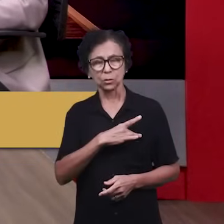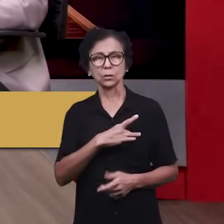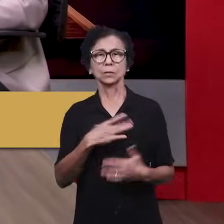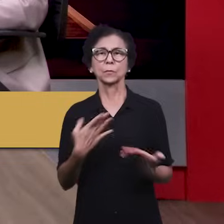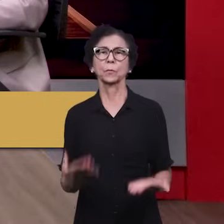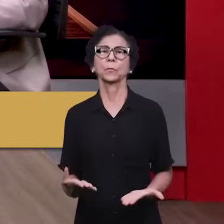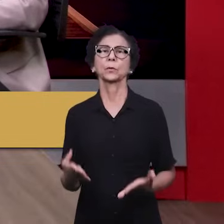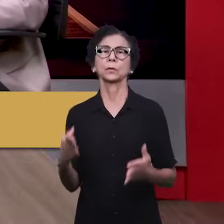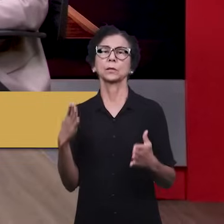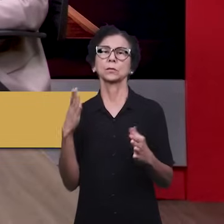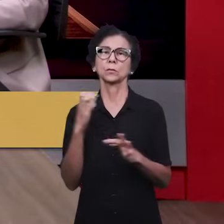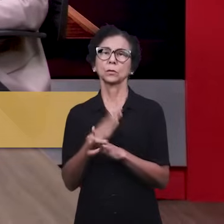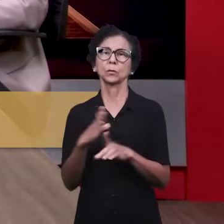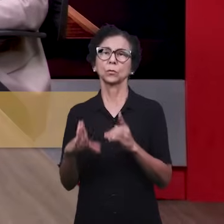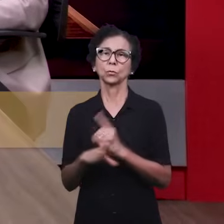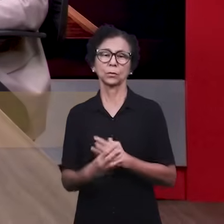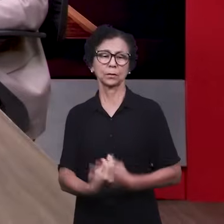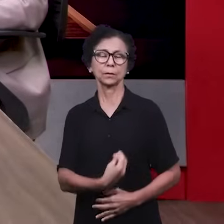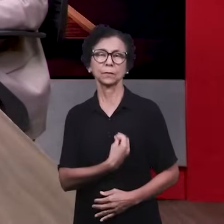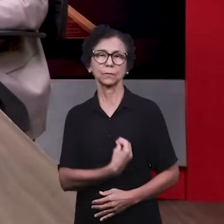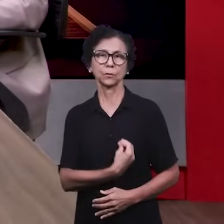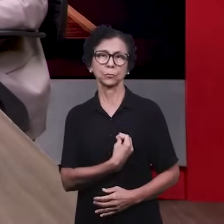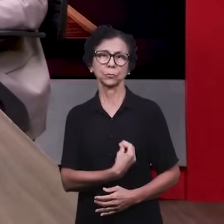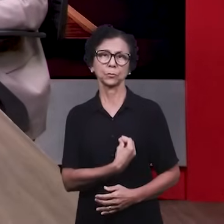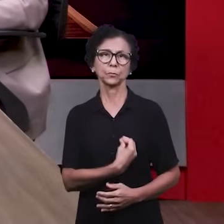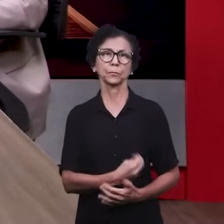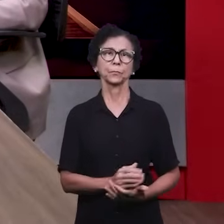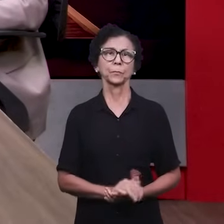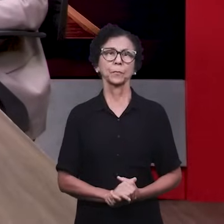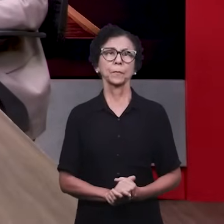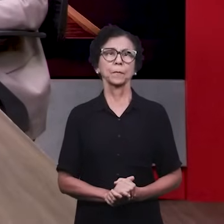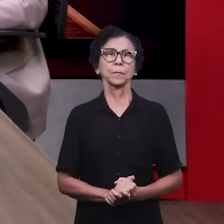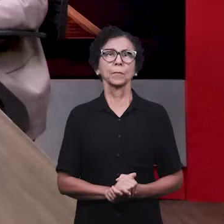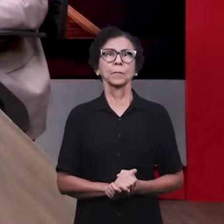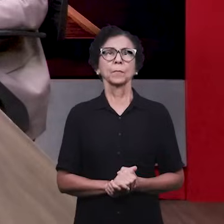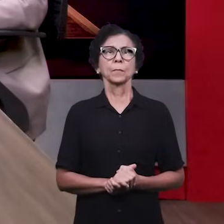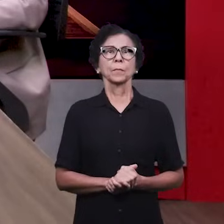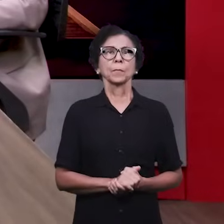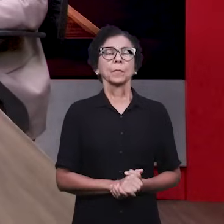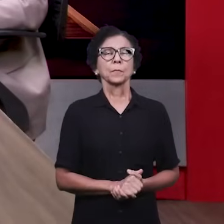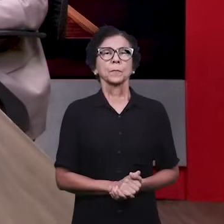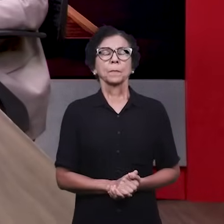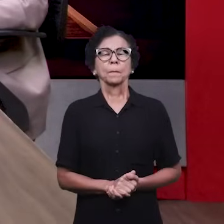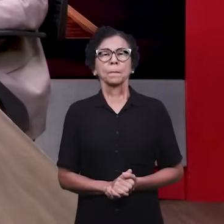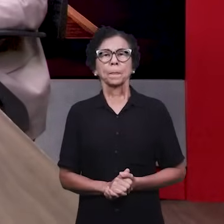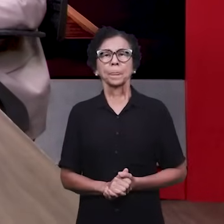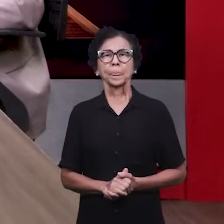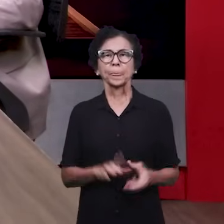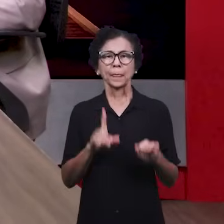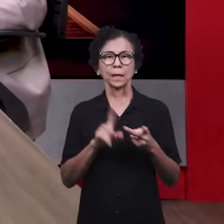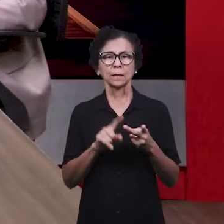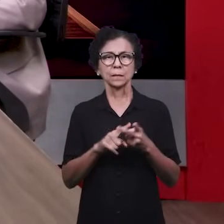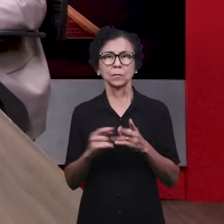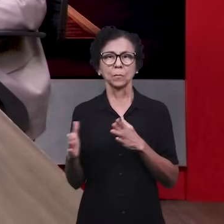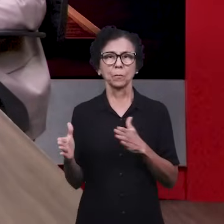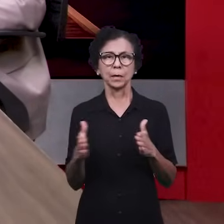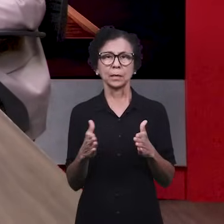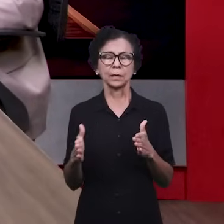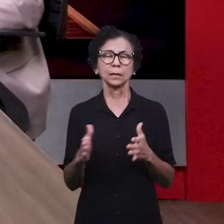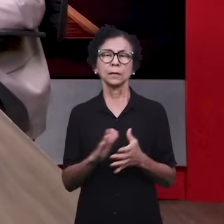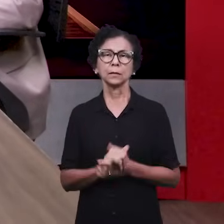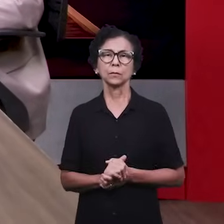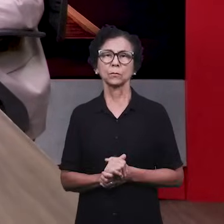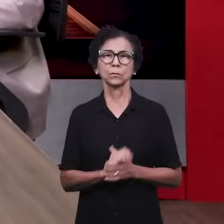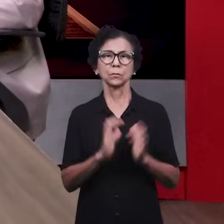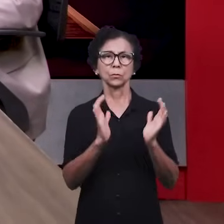que torna o culto um culto vivo. E, então, passando para essa segunda fase, uma patrística já latina,